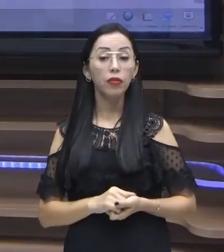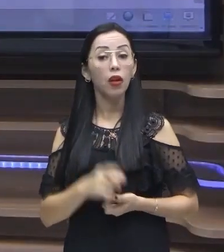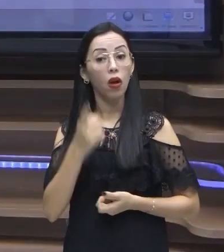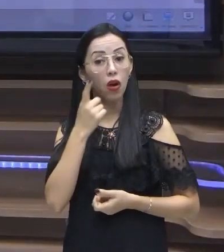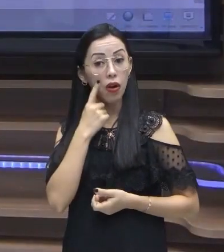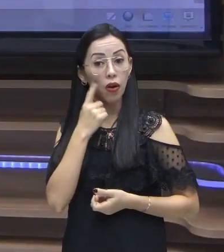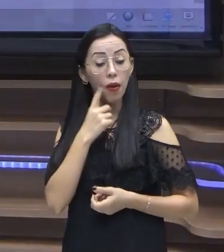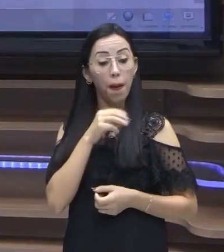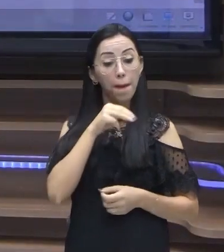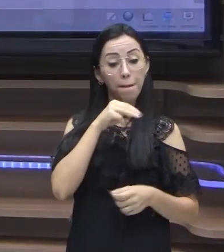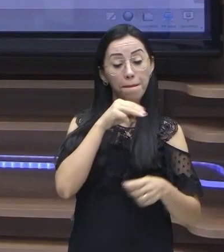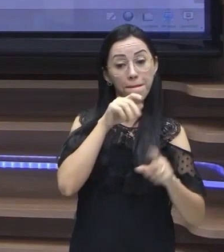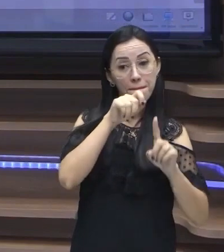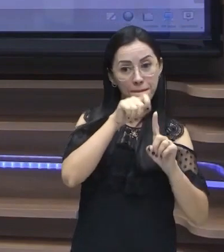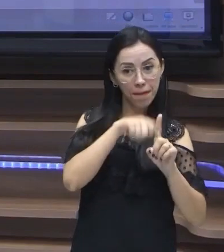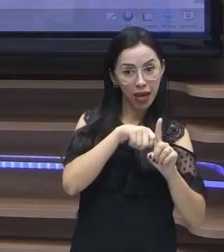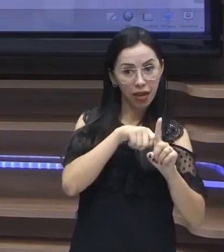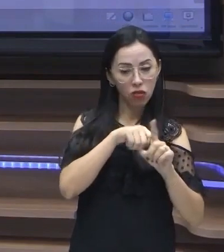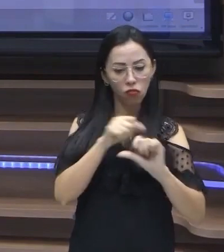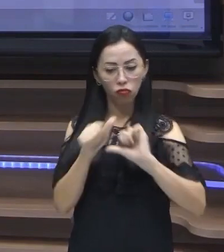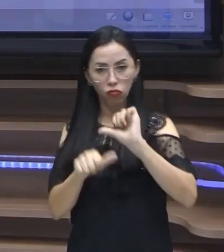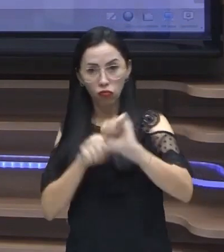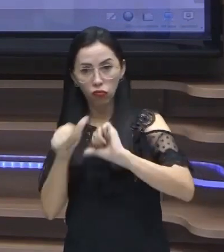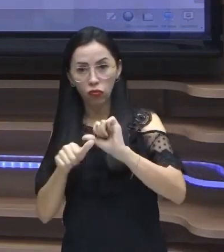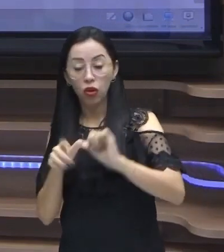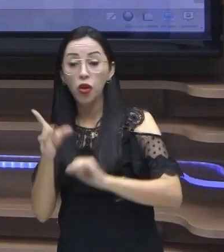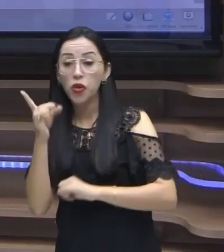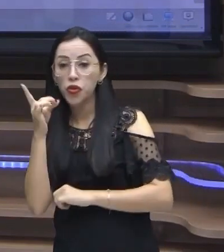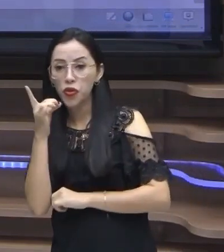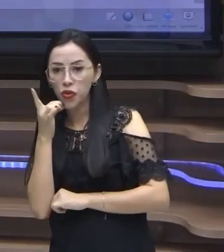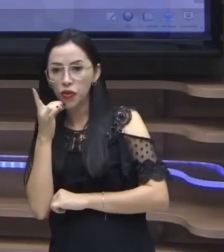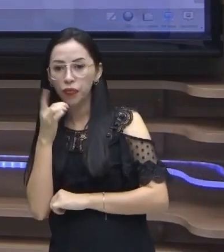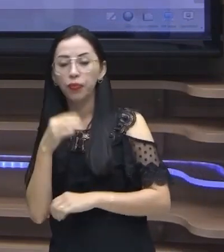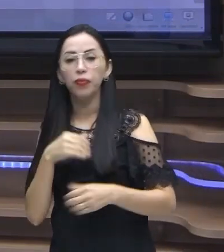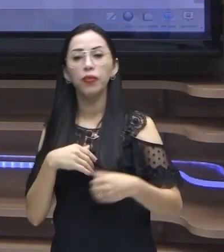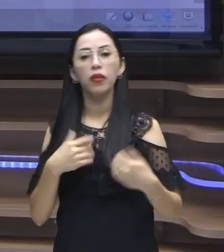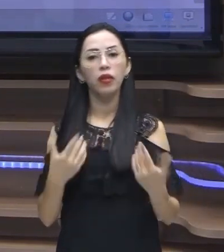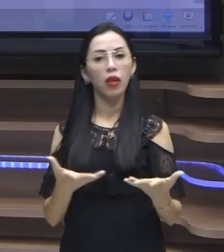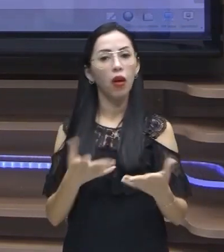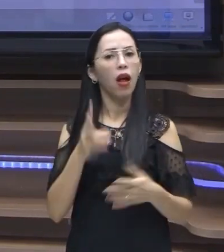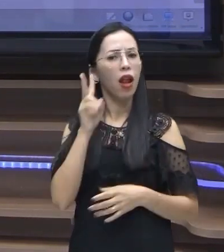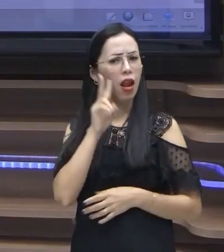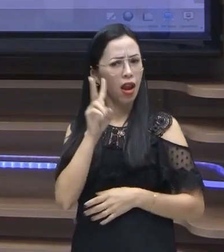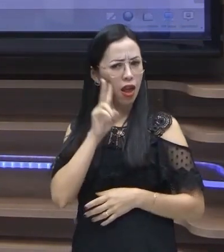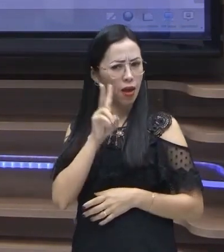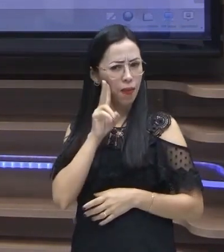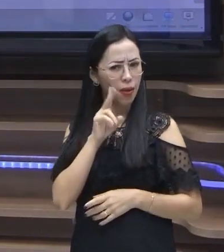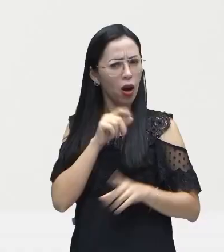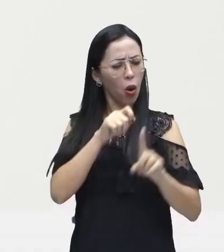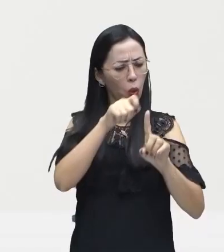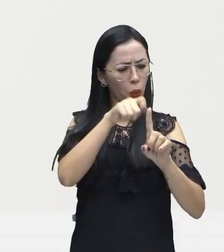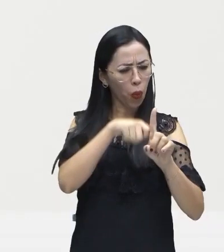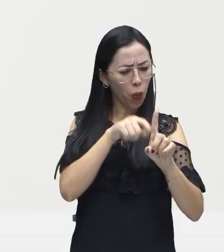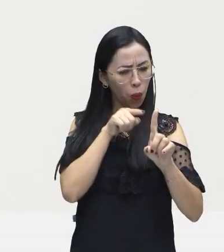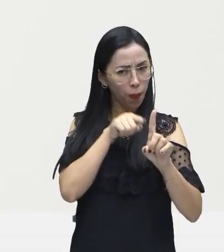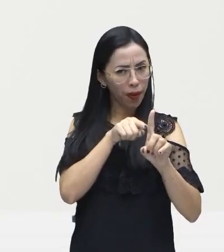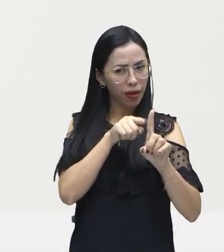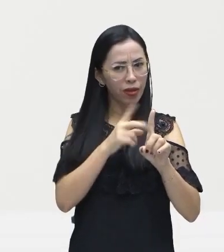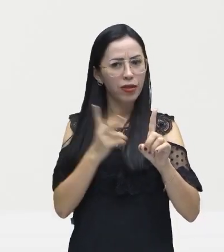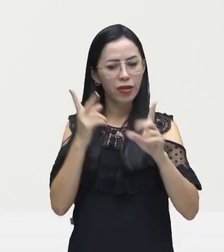e dias. Vamos lembrar o seguinte, que um mês é o equivalente a 30 dias, tá certo? Vamos lá resolver o